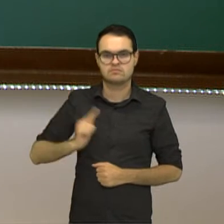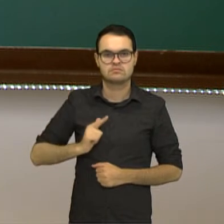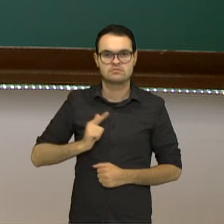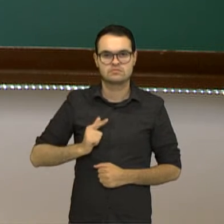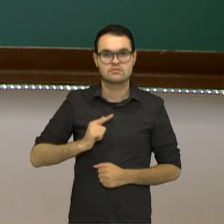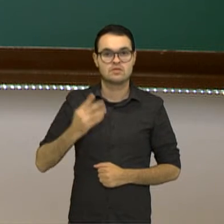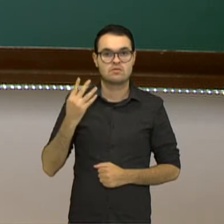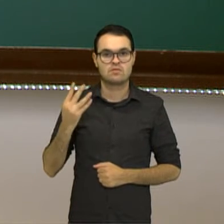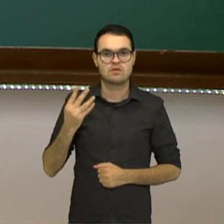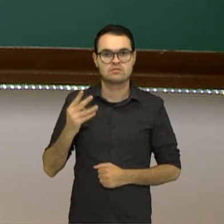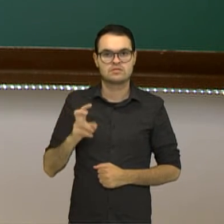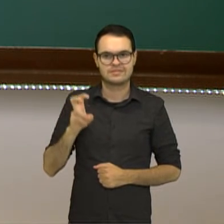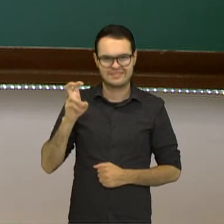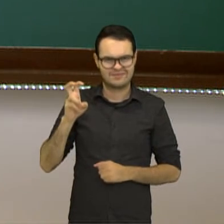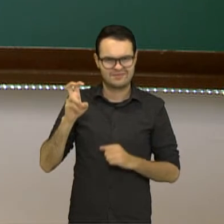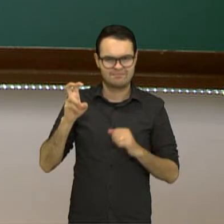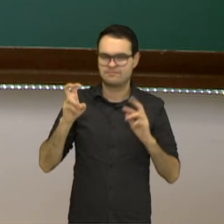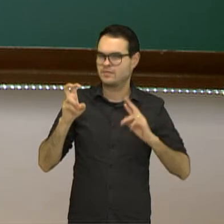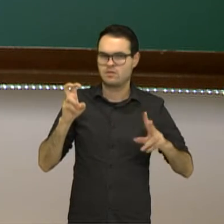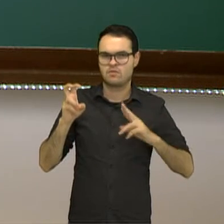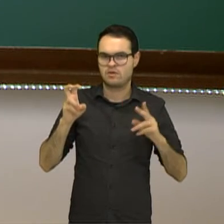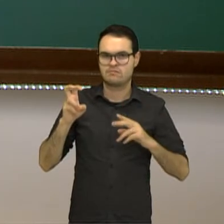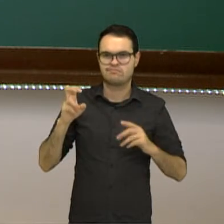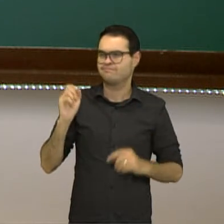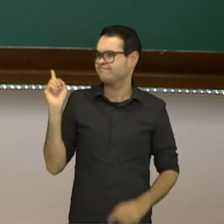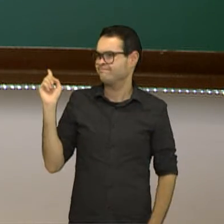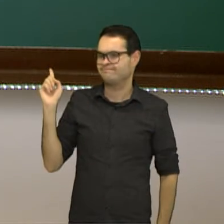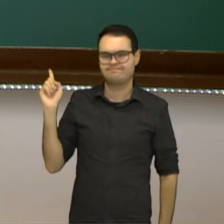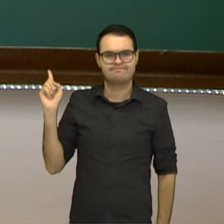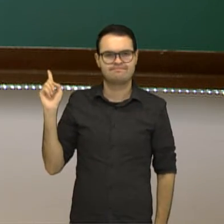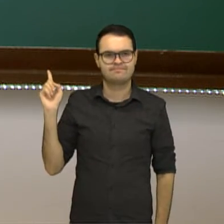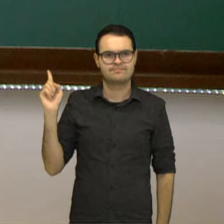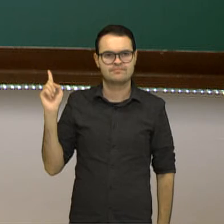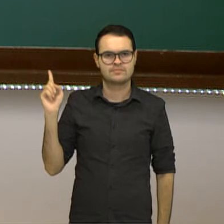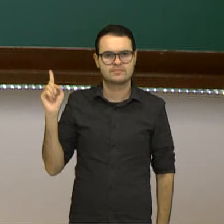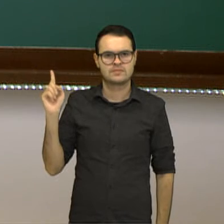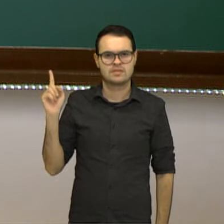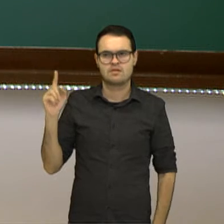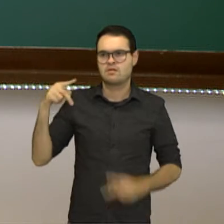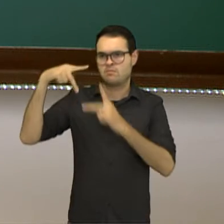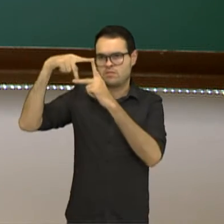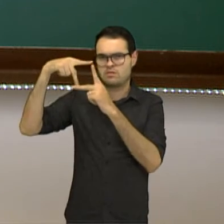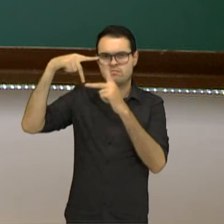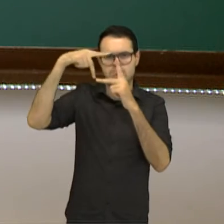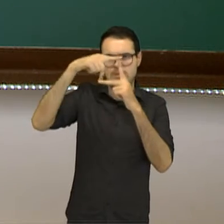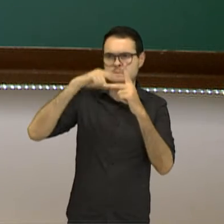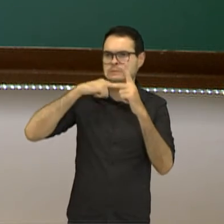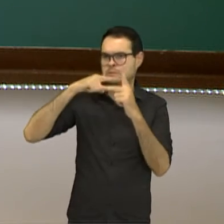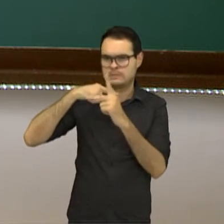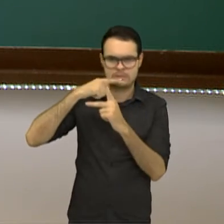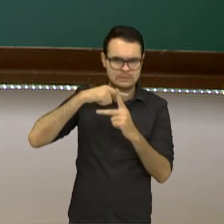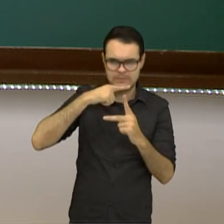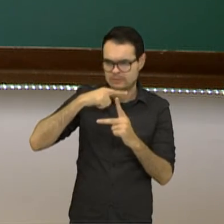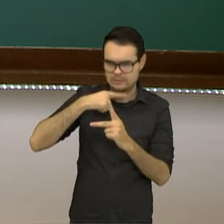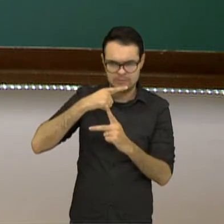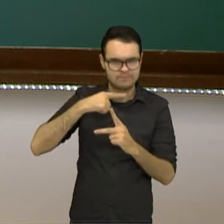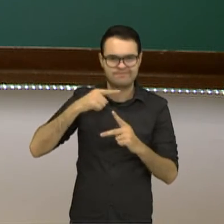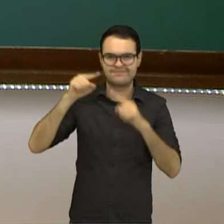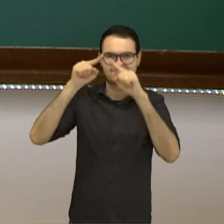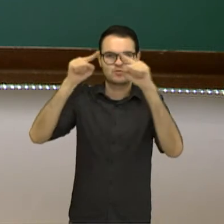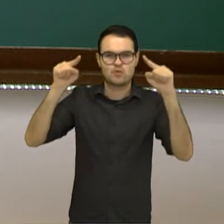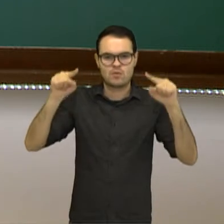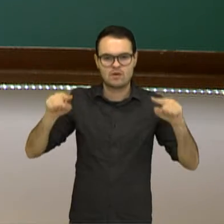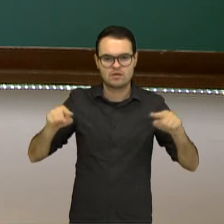4. 5 seria? Não, porque ele vai ficar uma ponta. Onde eu colocar mais um quadrado aqui, não vou conseguir fechar esse